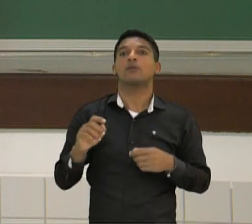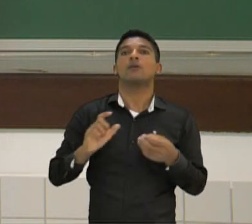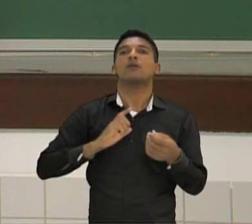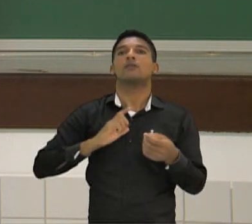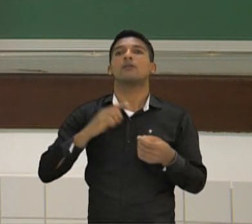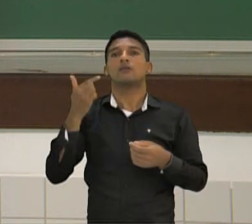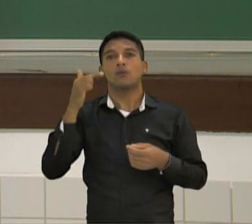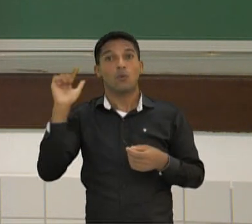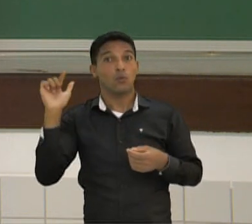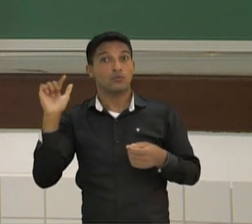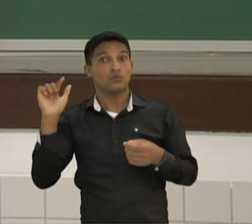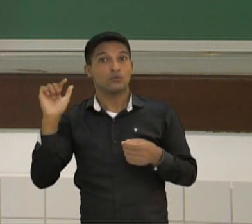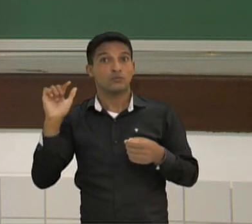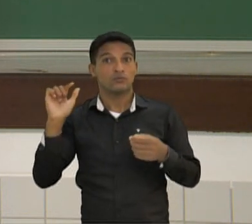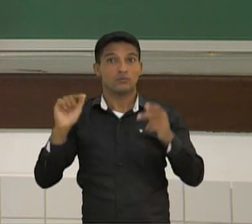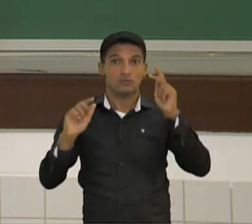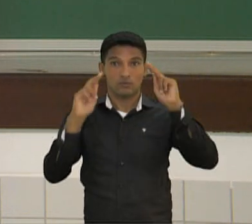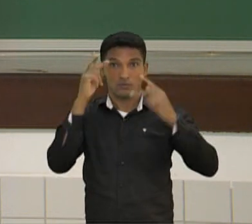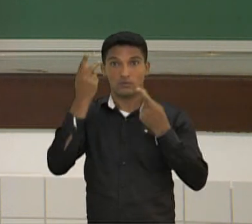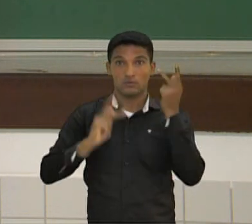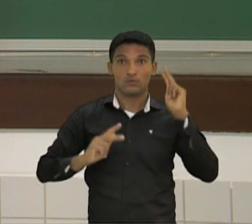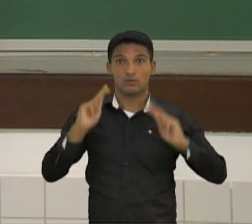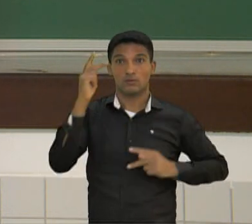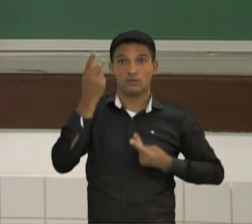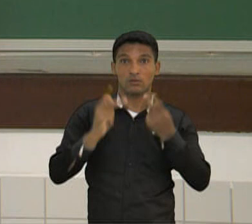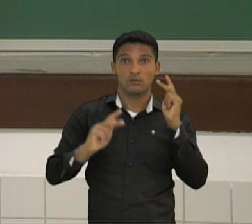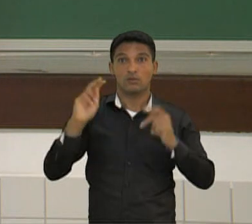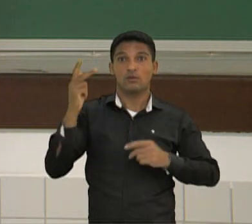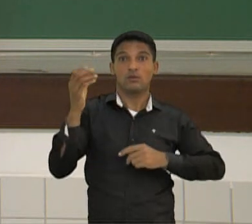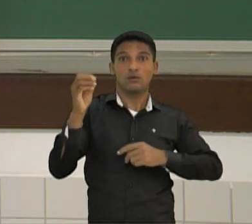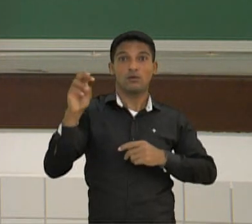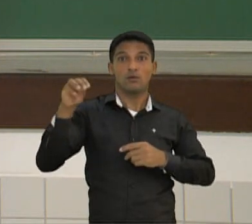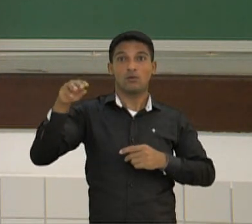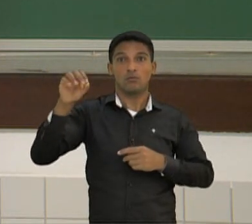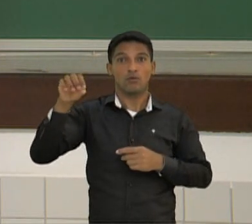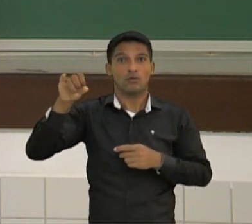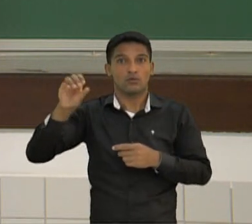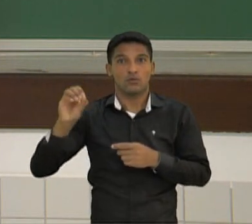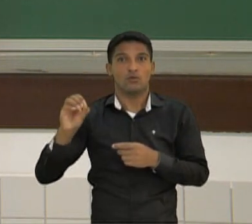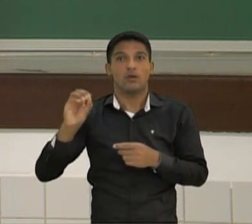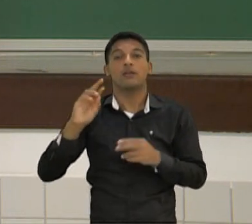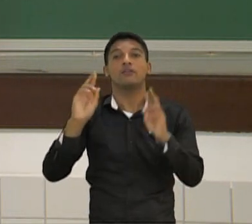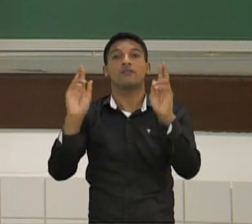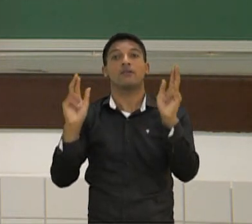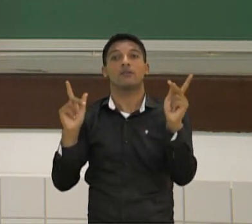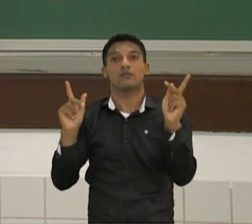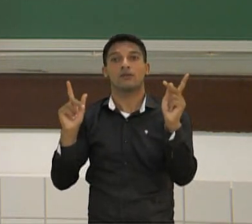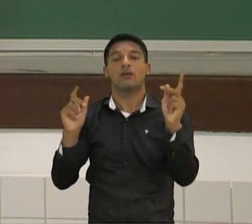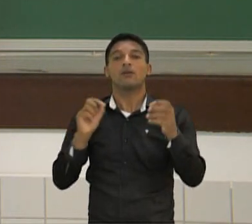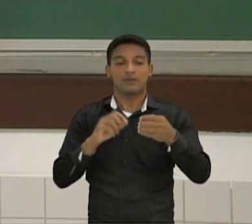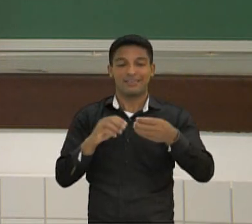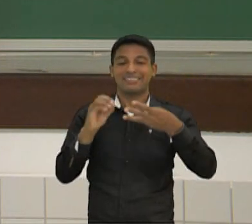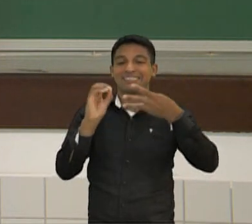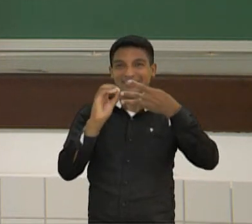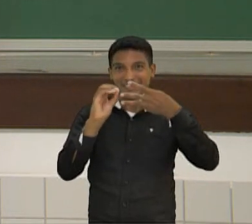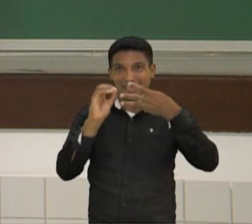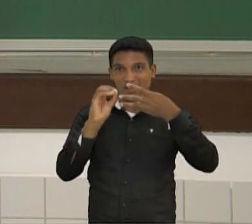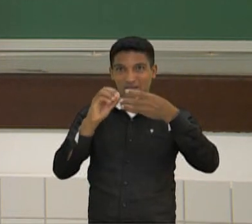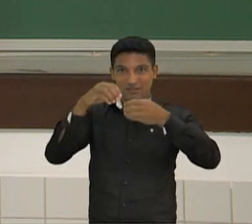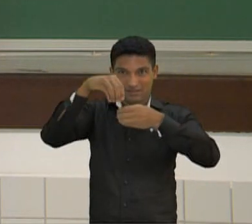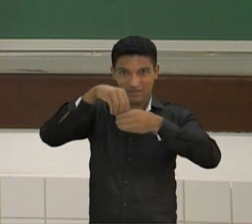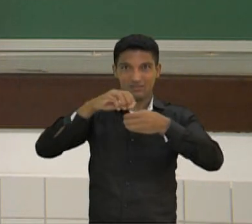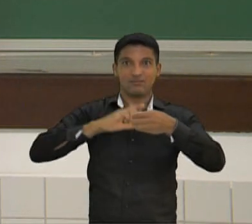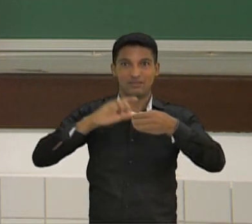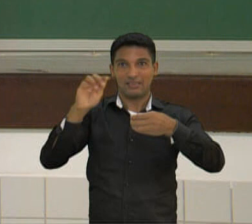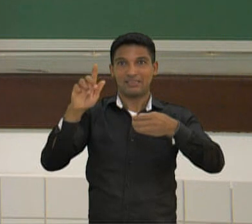chamado glucagon, que ele vai fazer o efeito contrário da insulina, que ele vai permitir com que a glicose saia da célula